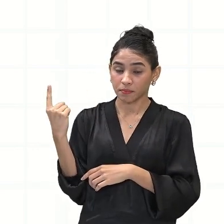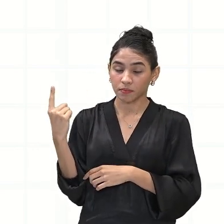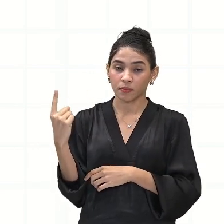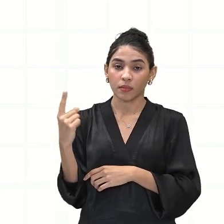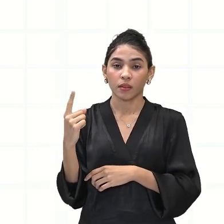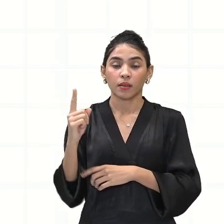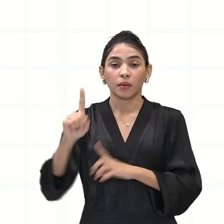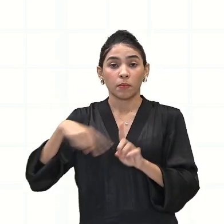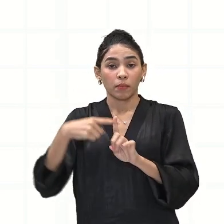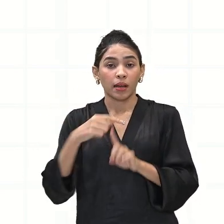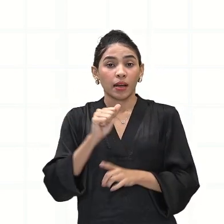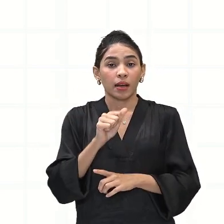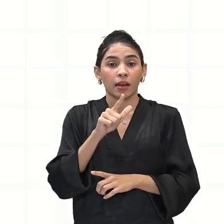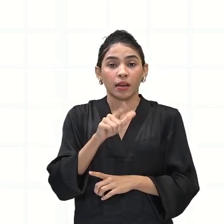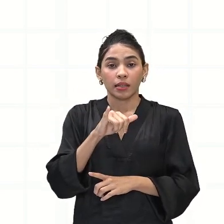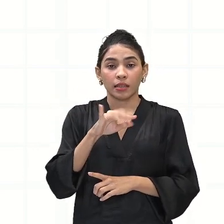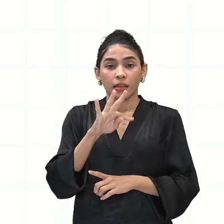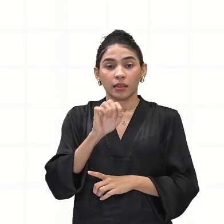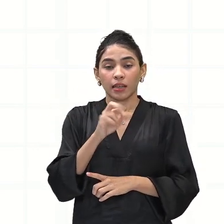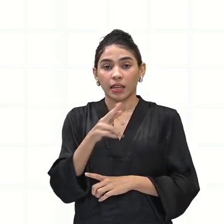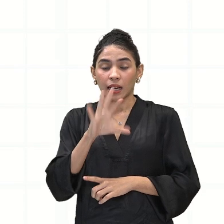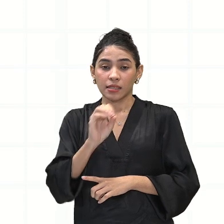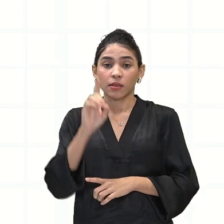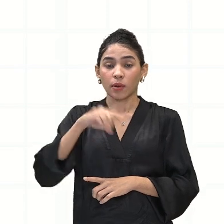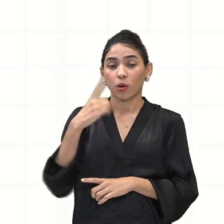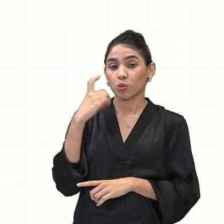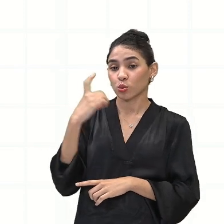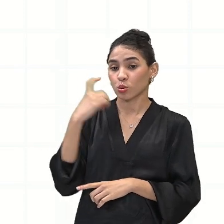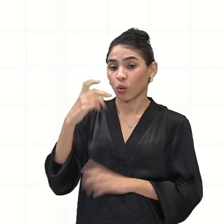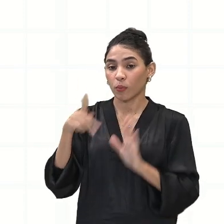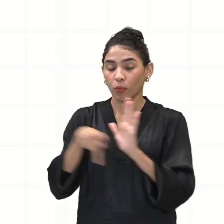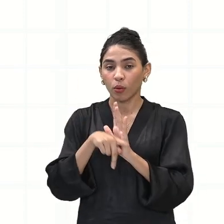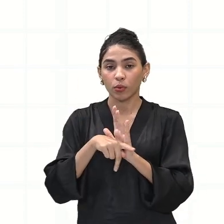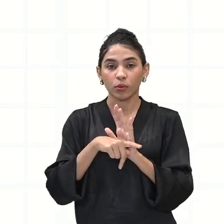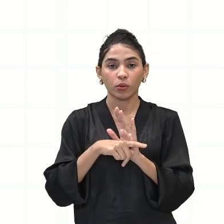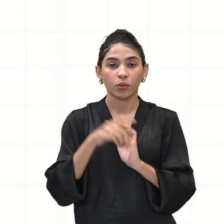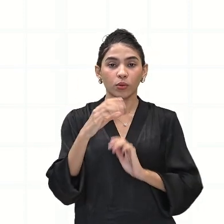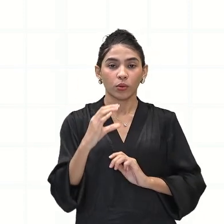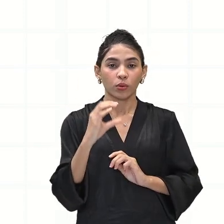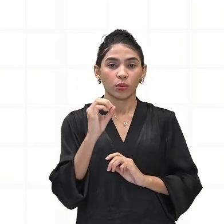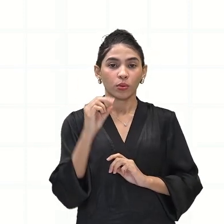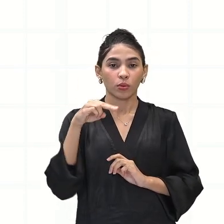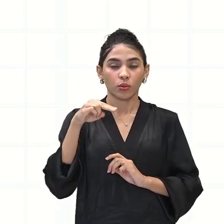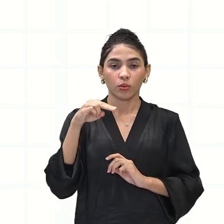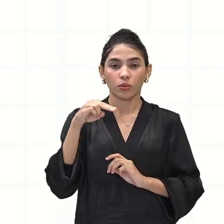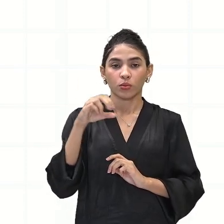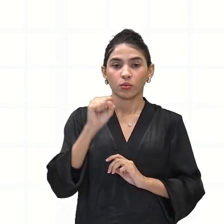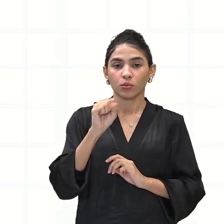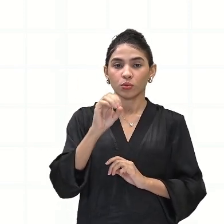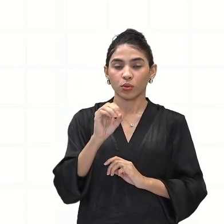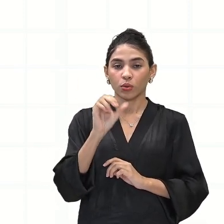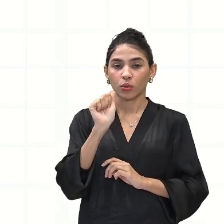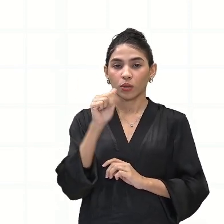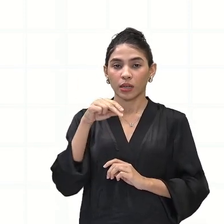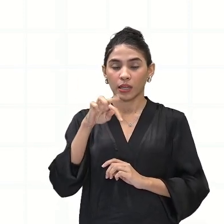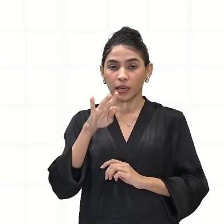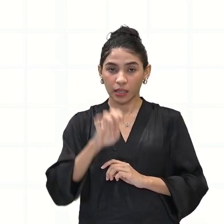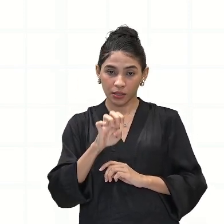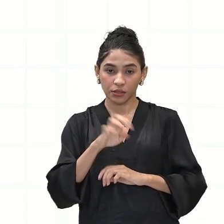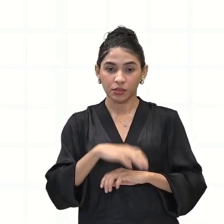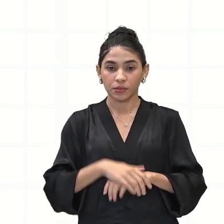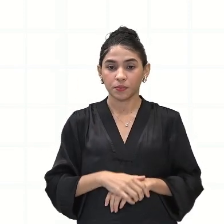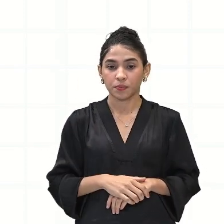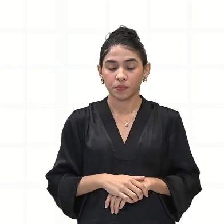aliteração, que é o som consonantal da consoante repetido. Então, a assonância vogais,